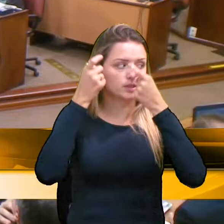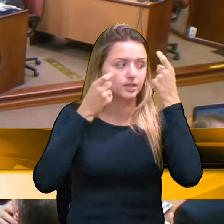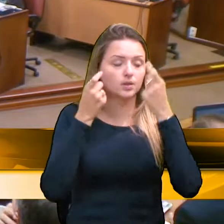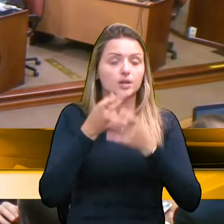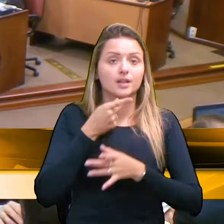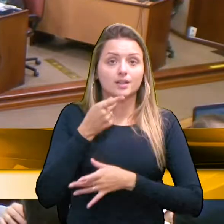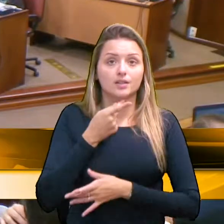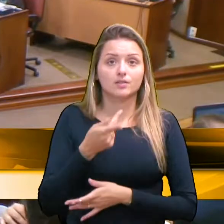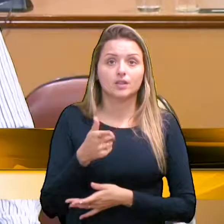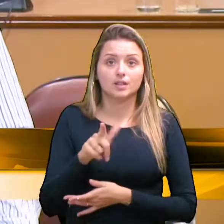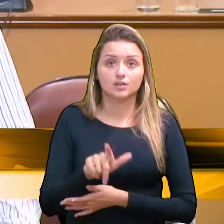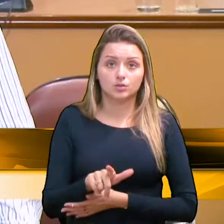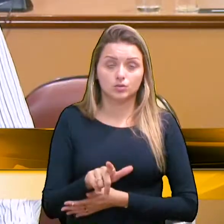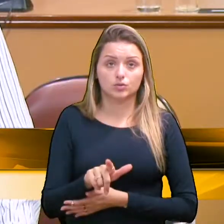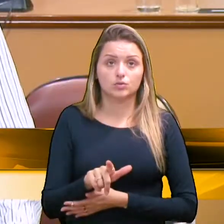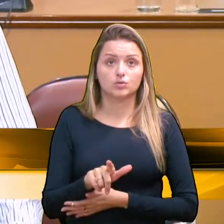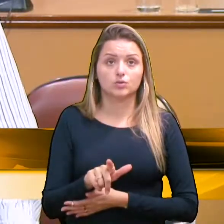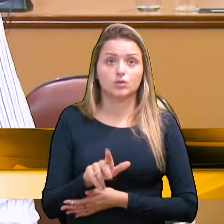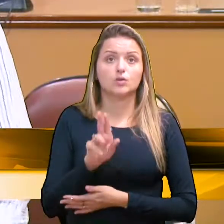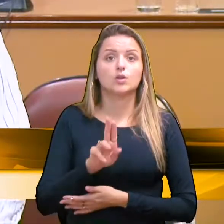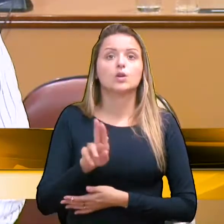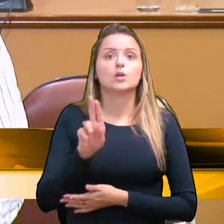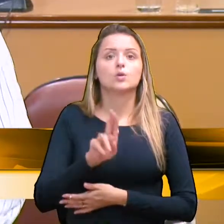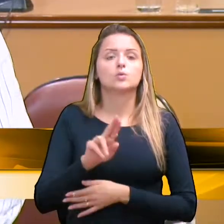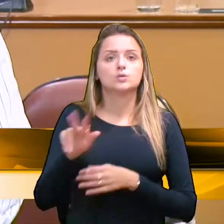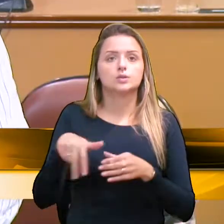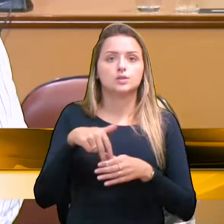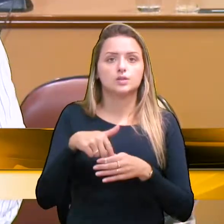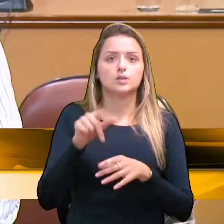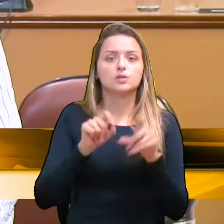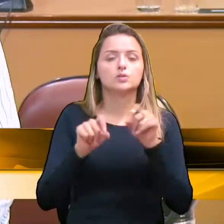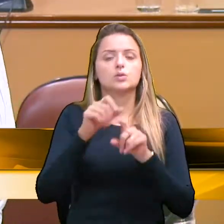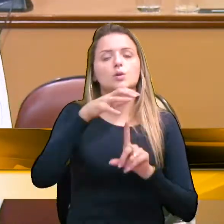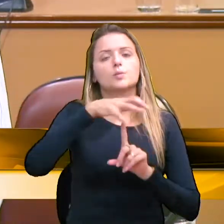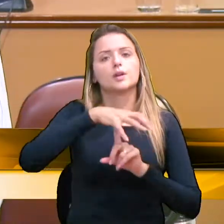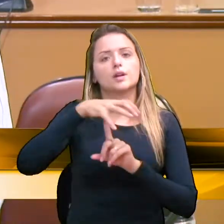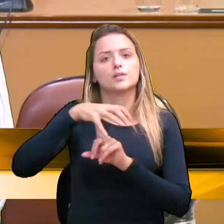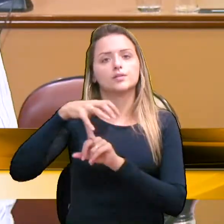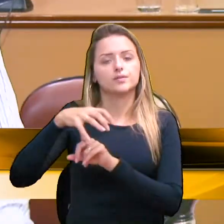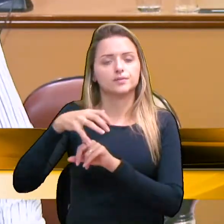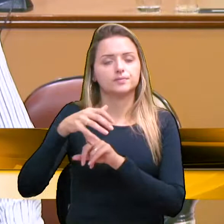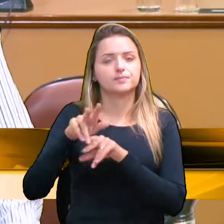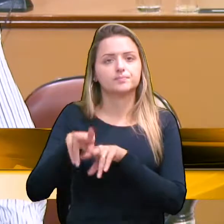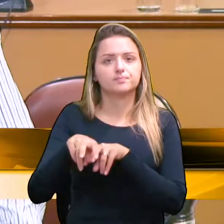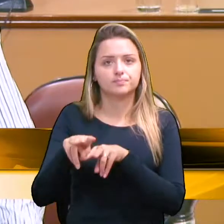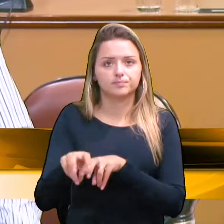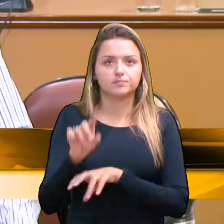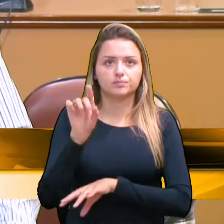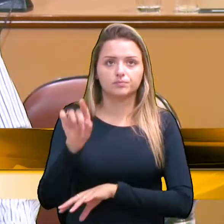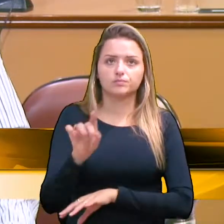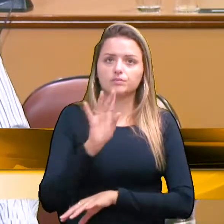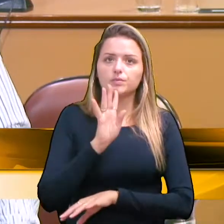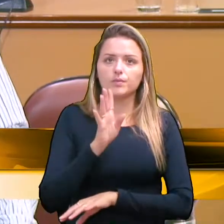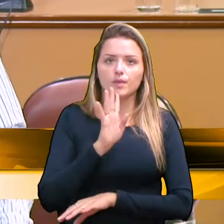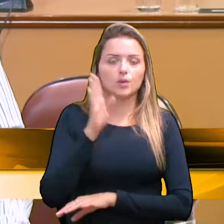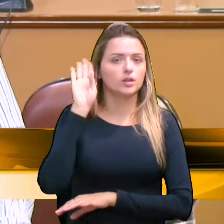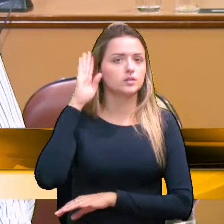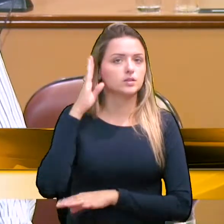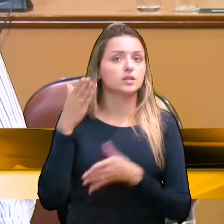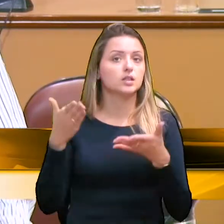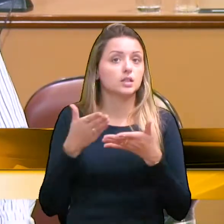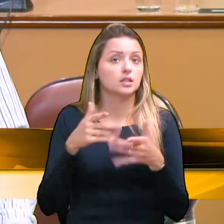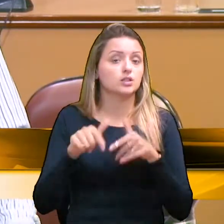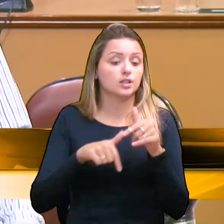novamente, hoje usando a tribuna, sobre o assunto das feiras, vereador Tomé. O senhor que é muito conhecedor, muitos anos como